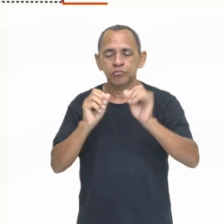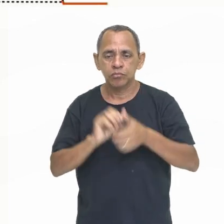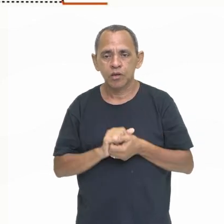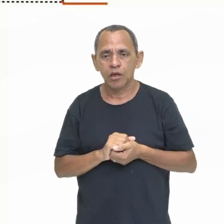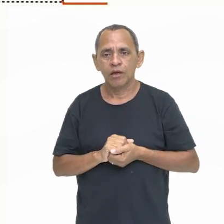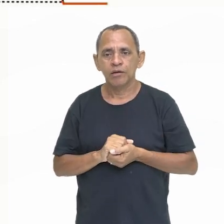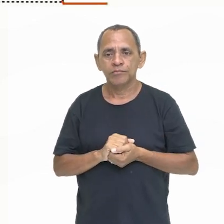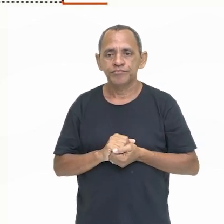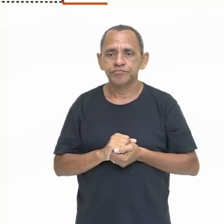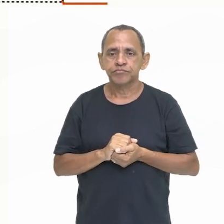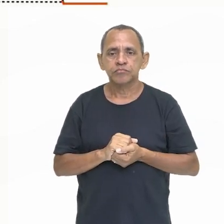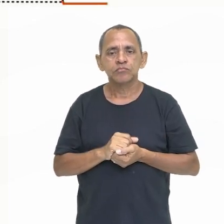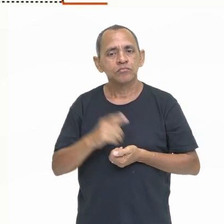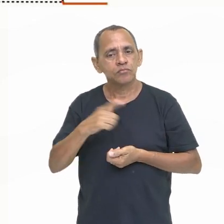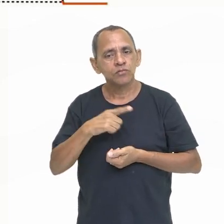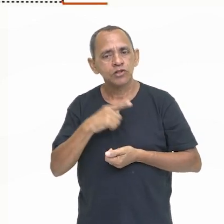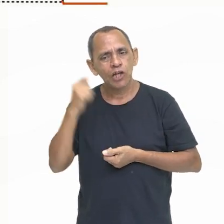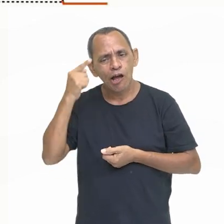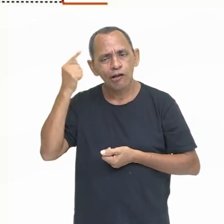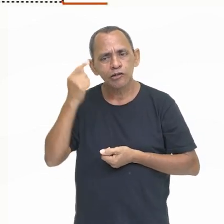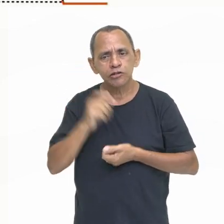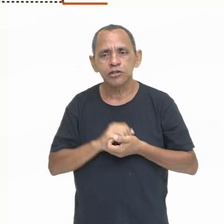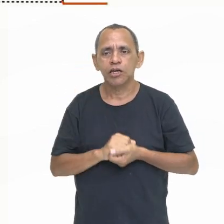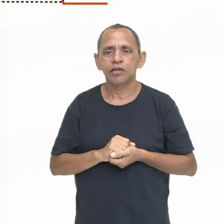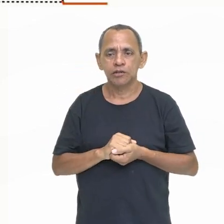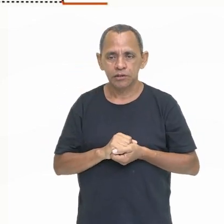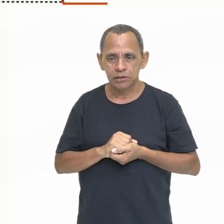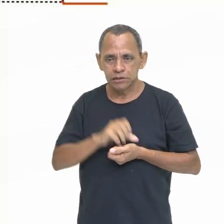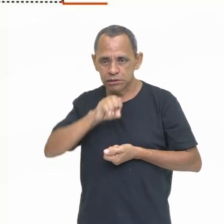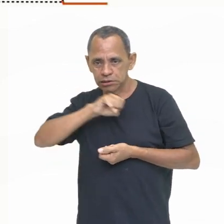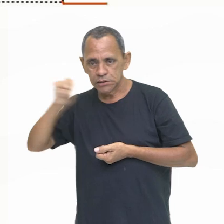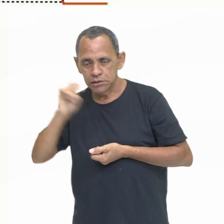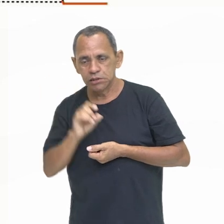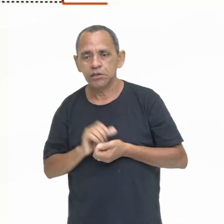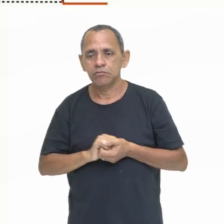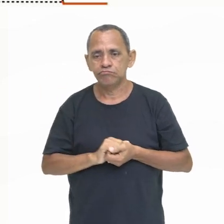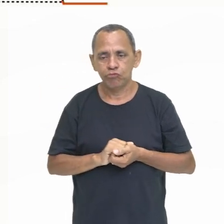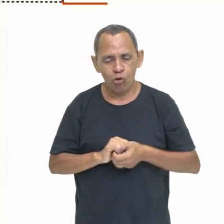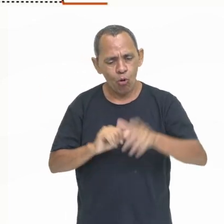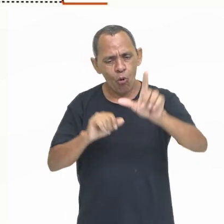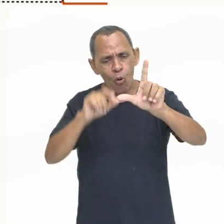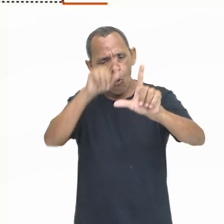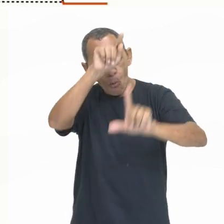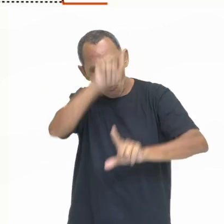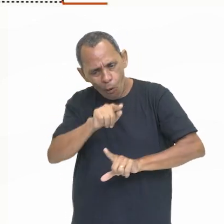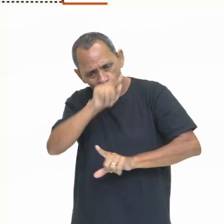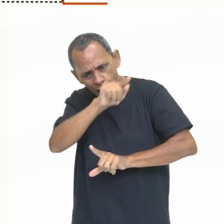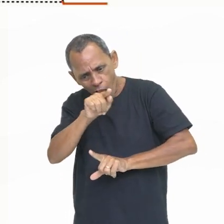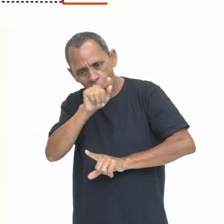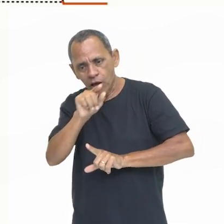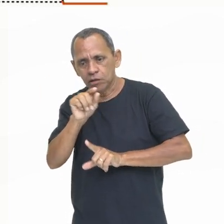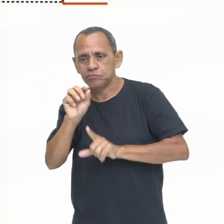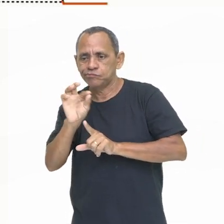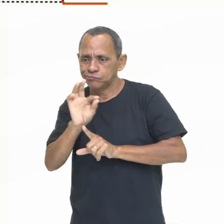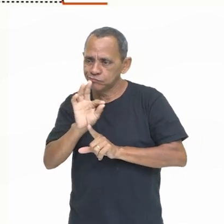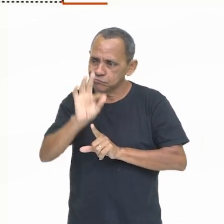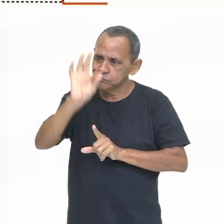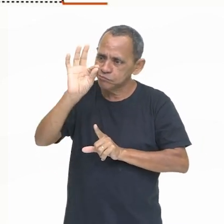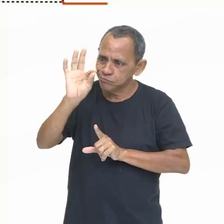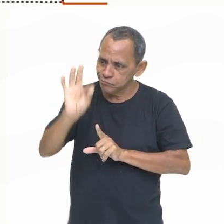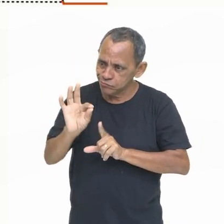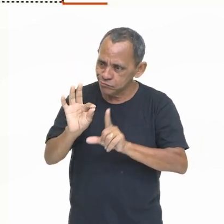olha só, nesse intervalo o professor vai sinalizar aqui, ó, nesse gráfico, para esse gráfico, nessa parte do gráfico aqui, nesse